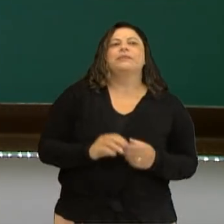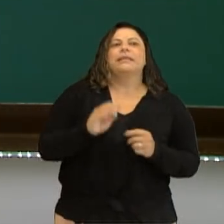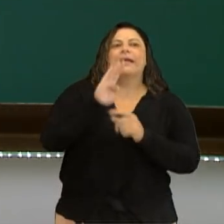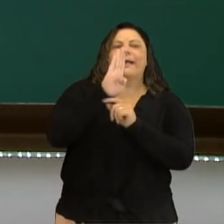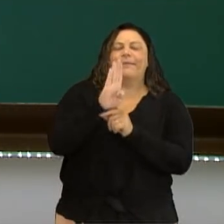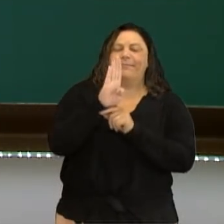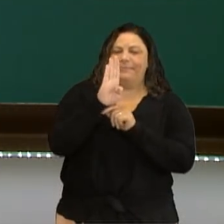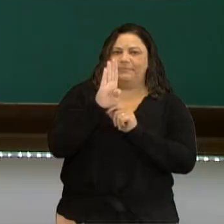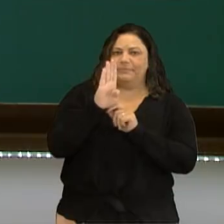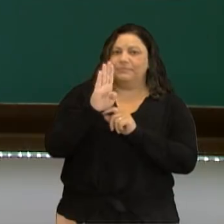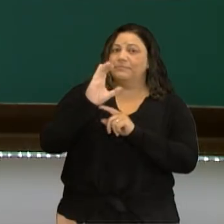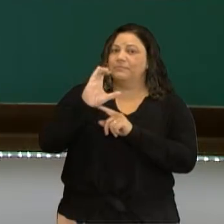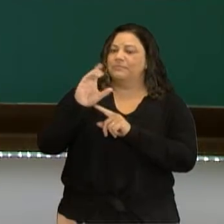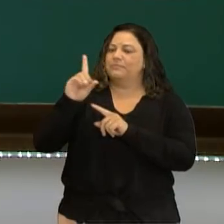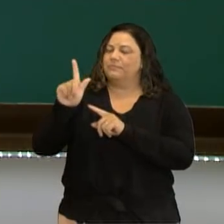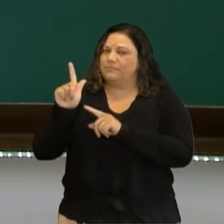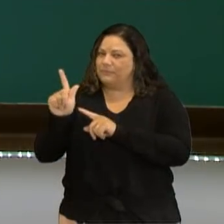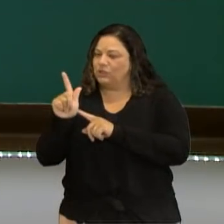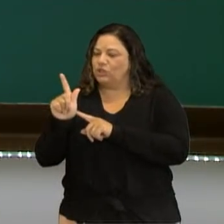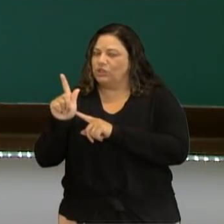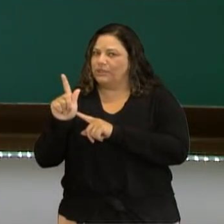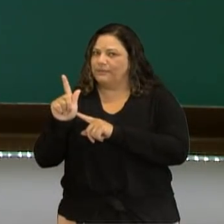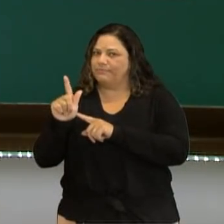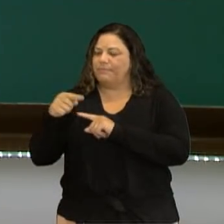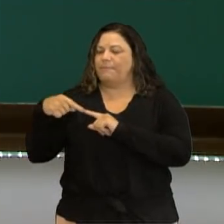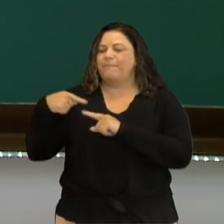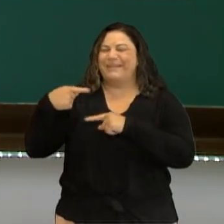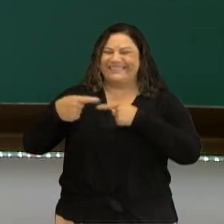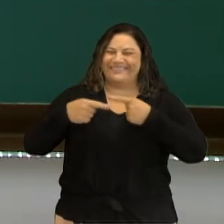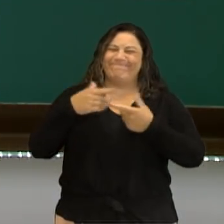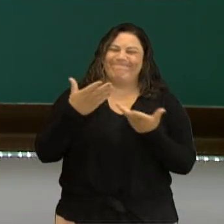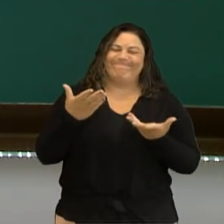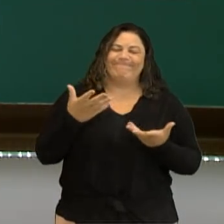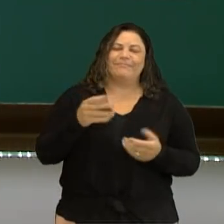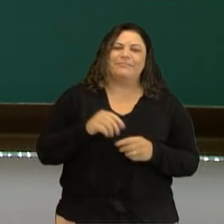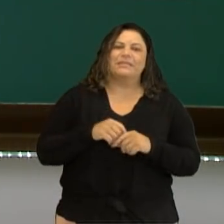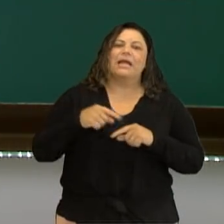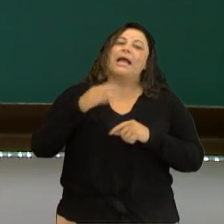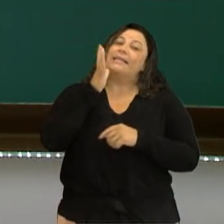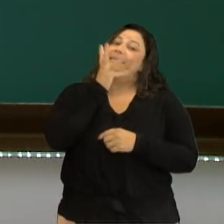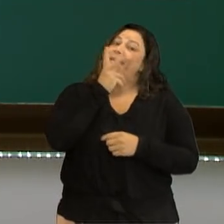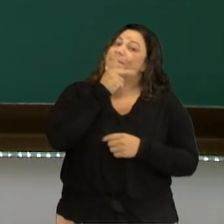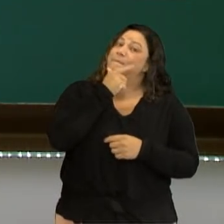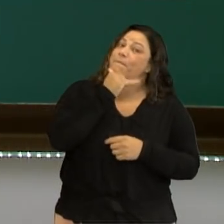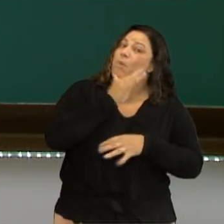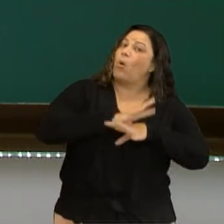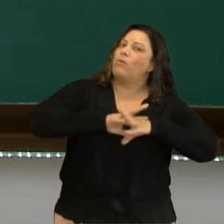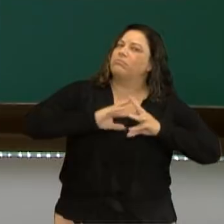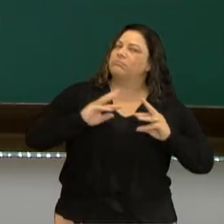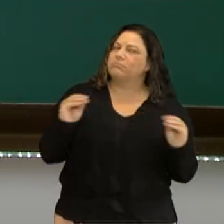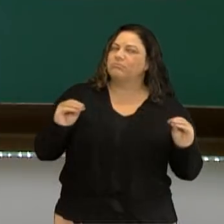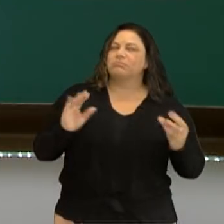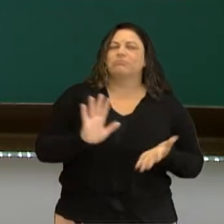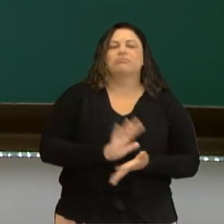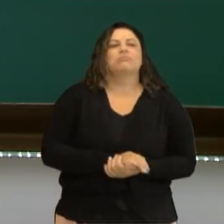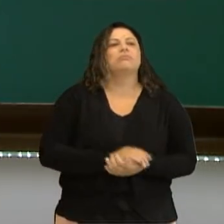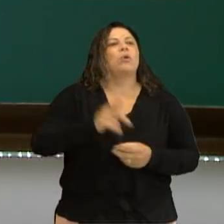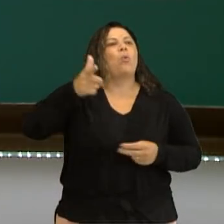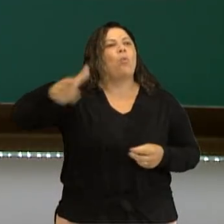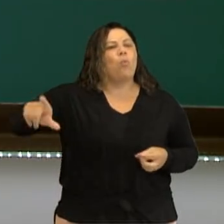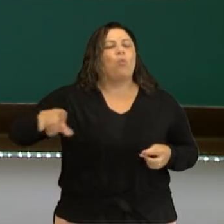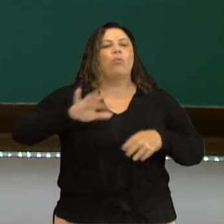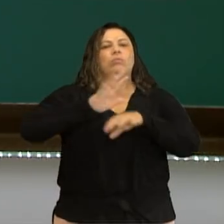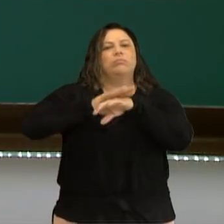o tratamento é longo, porém eficaz. Uma outra doença, a pneumonia bacteriana, que